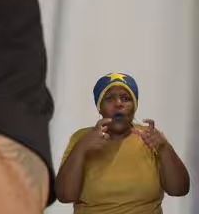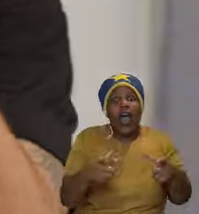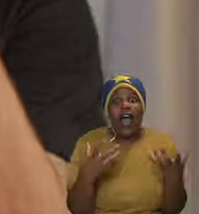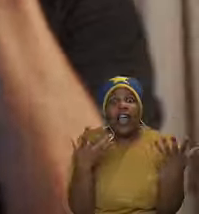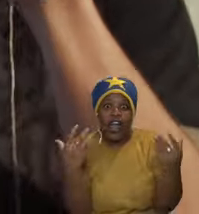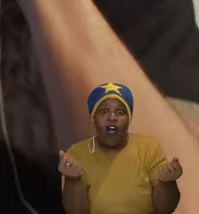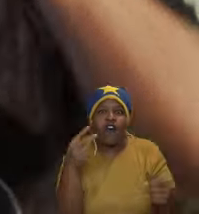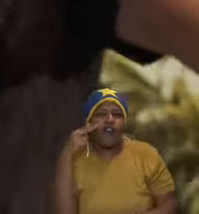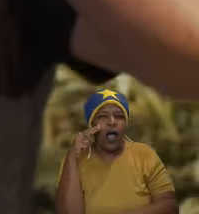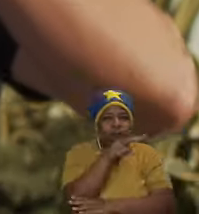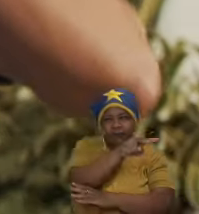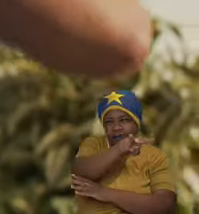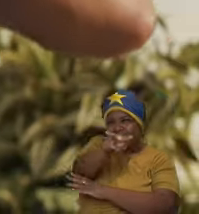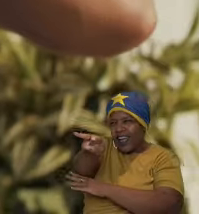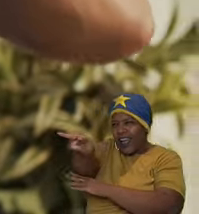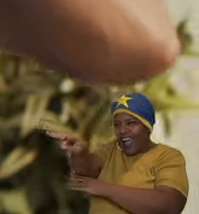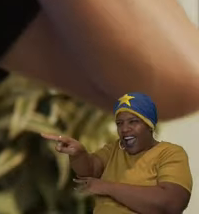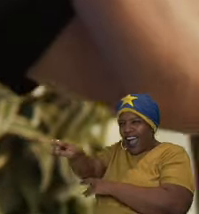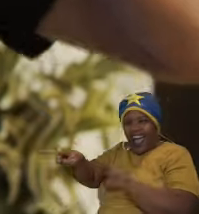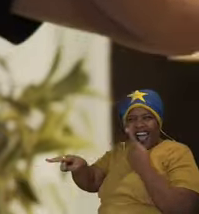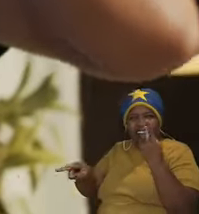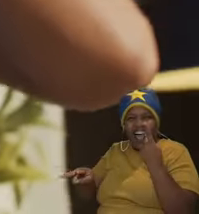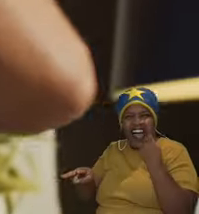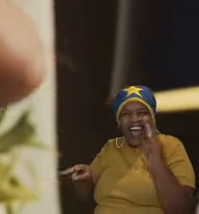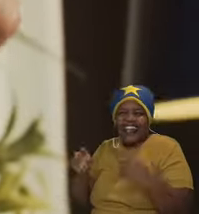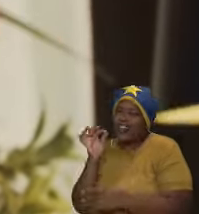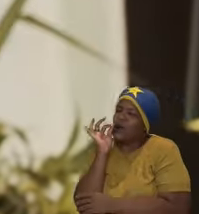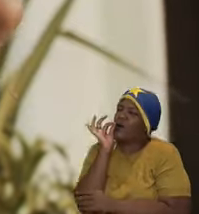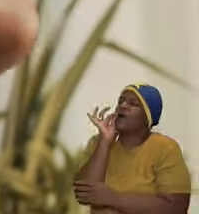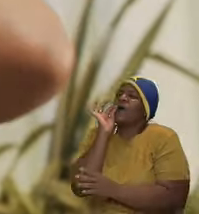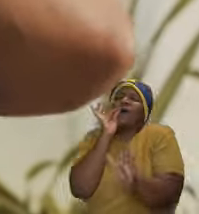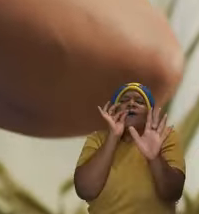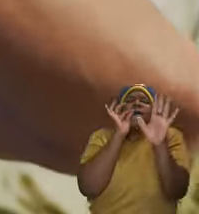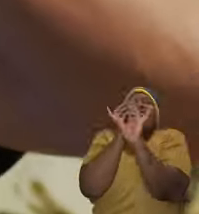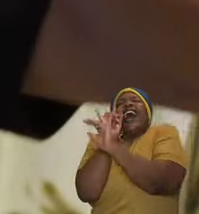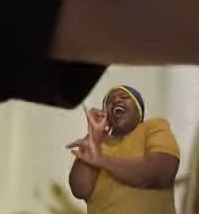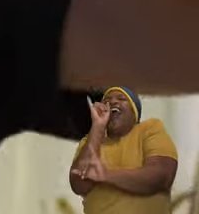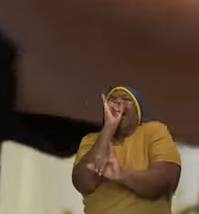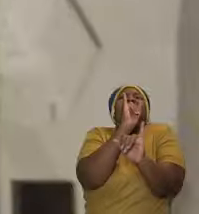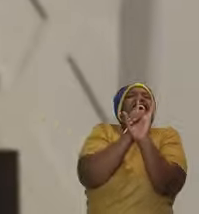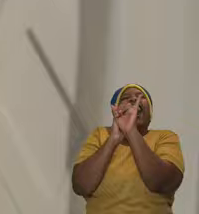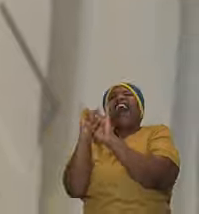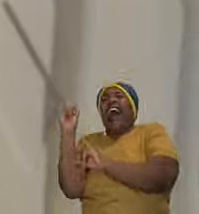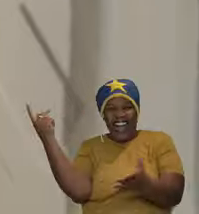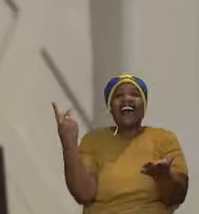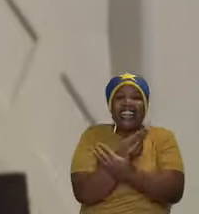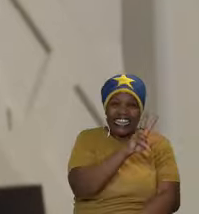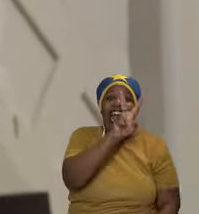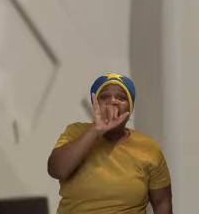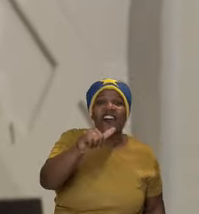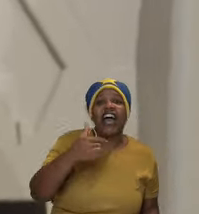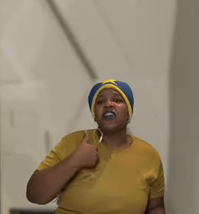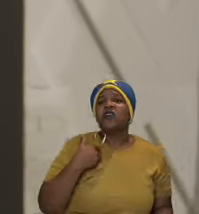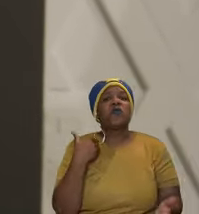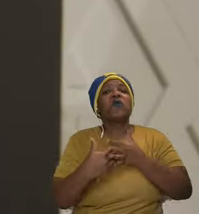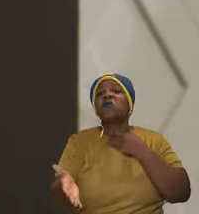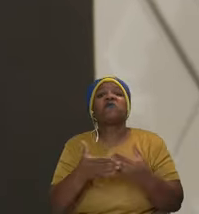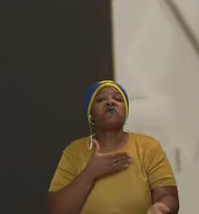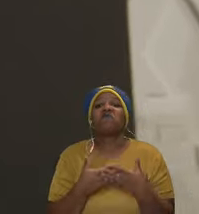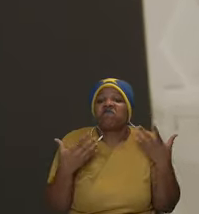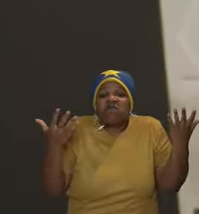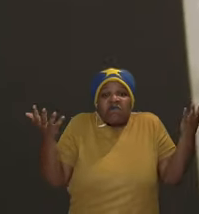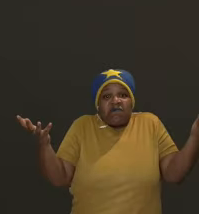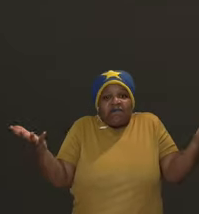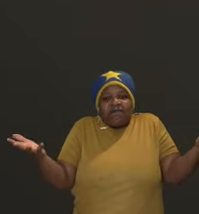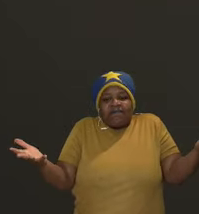no mirante ali, nós dois e a Blunt. E o importante vai acontecer. De qualquer jeito é eu